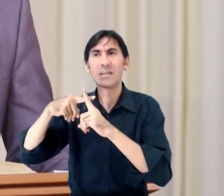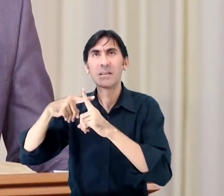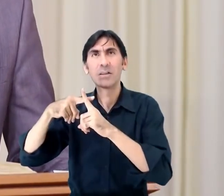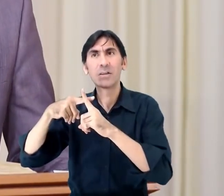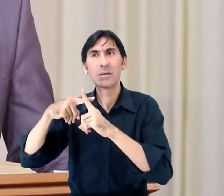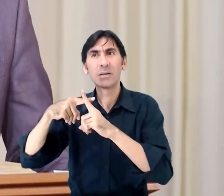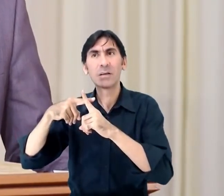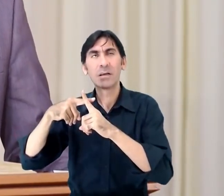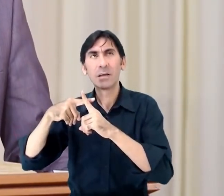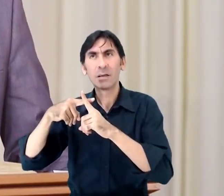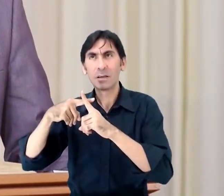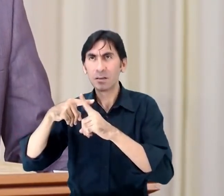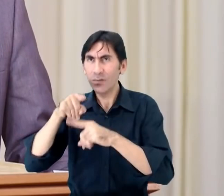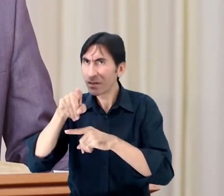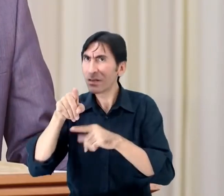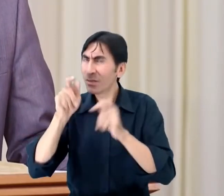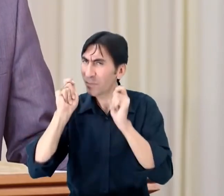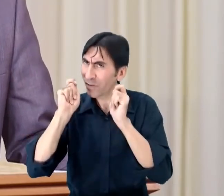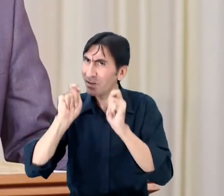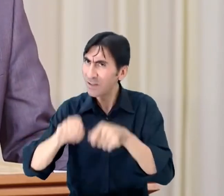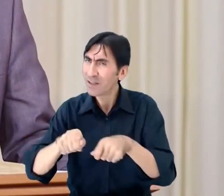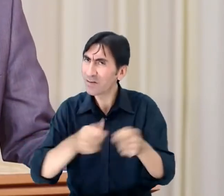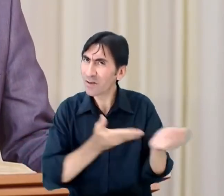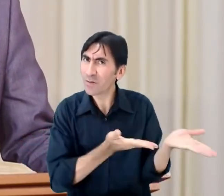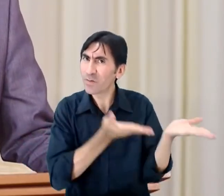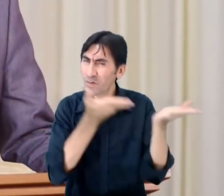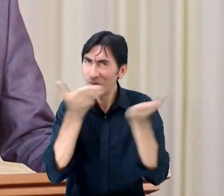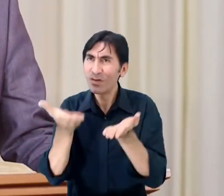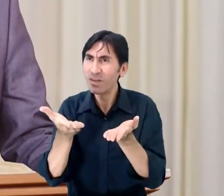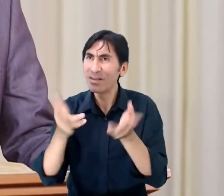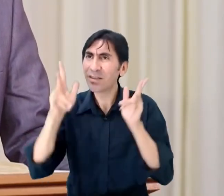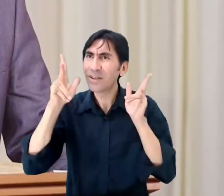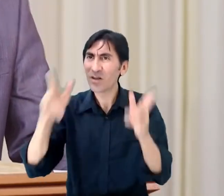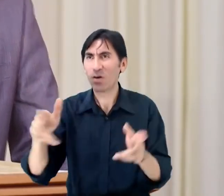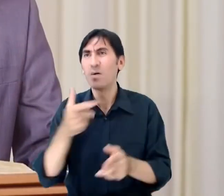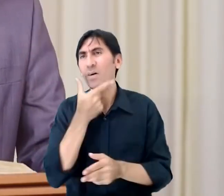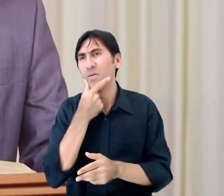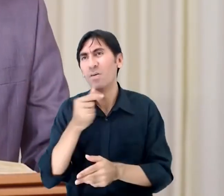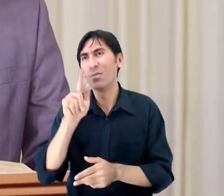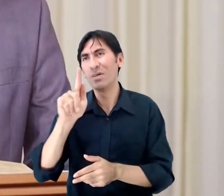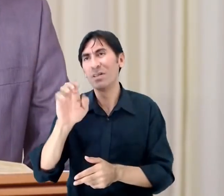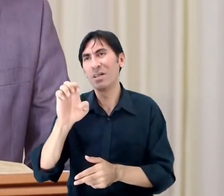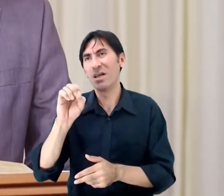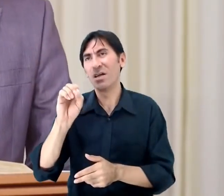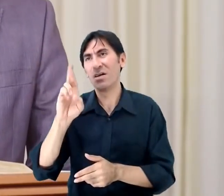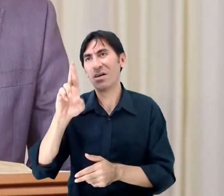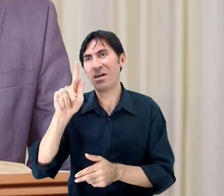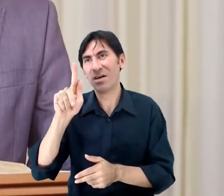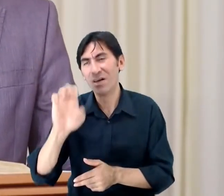da mesma forma que George King. De fato,